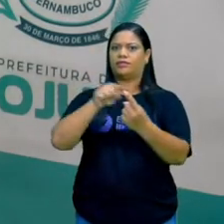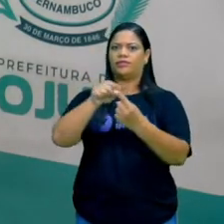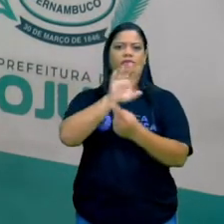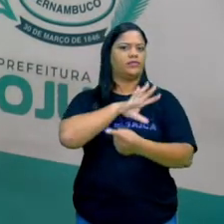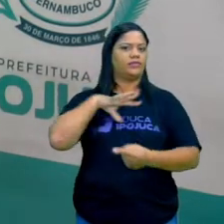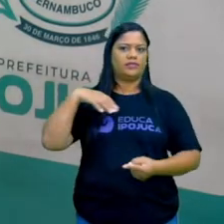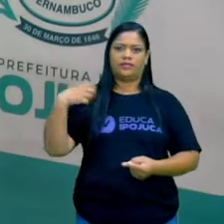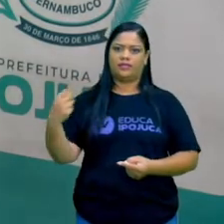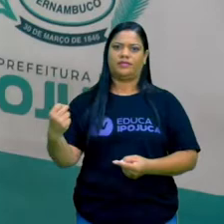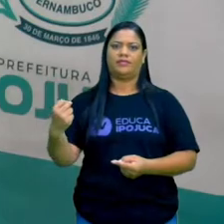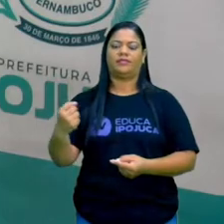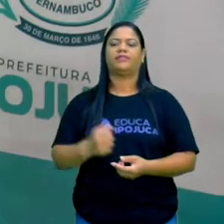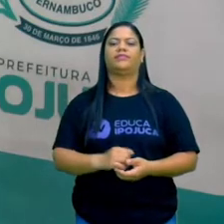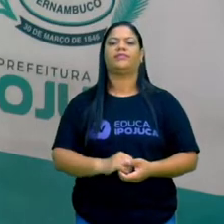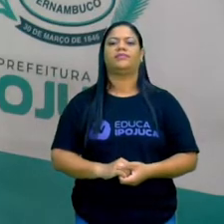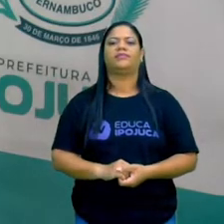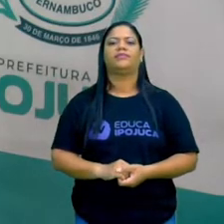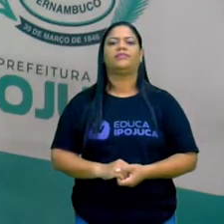ganhar.